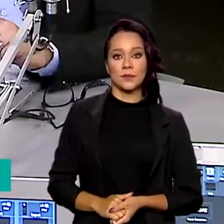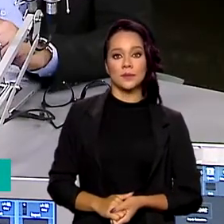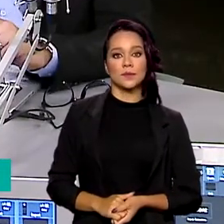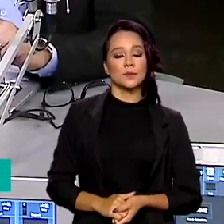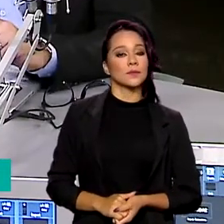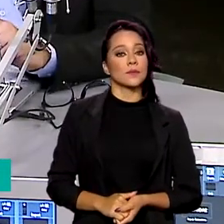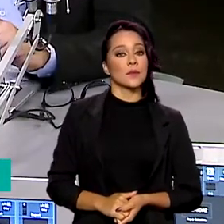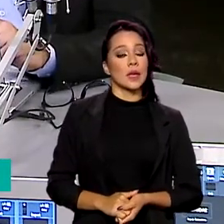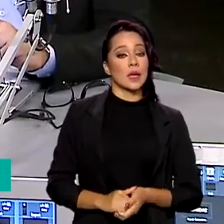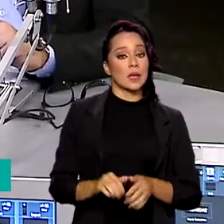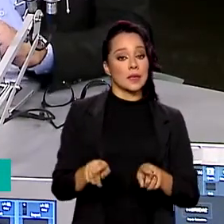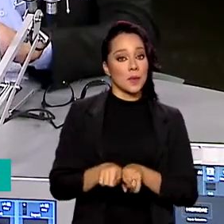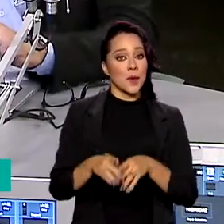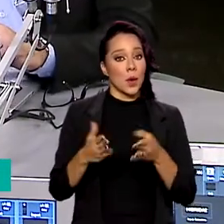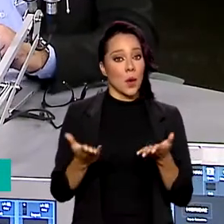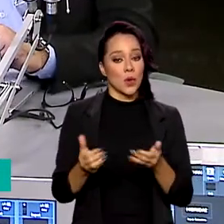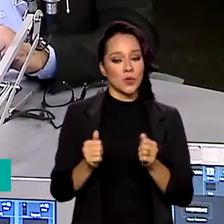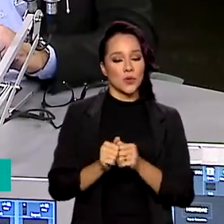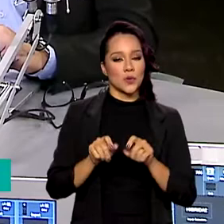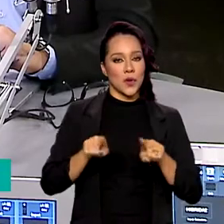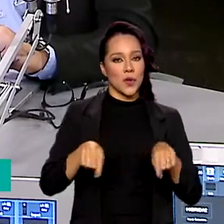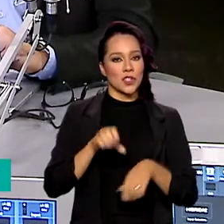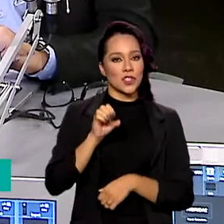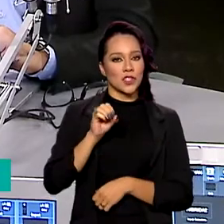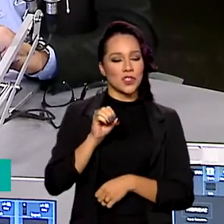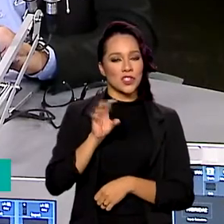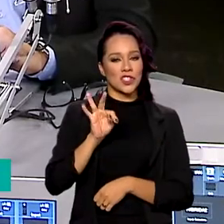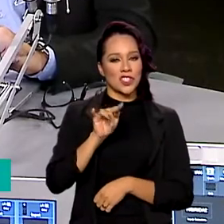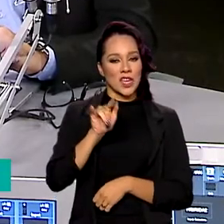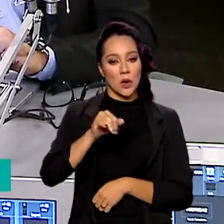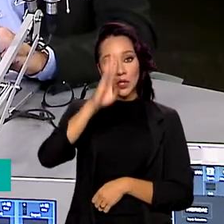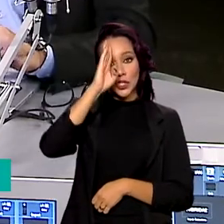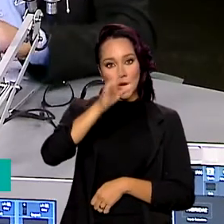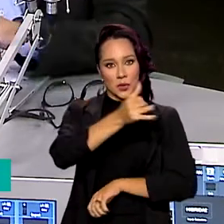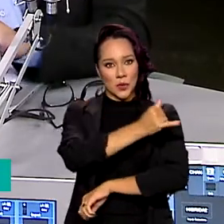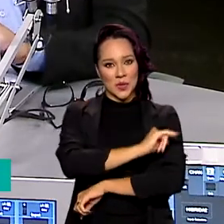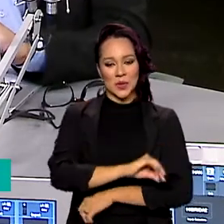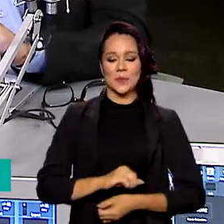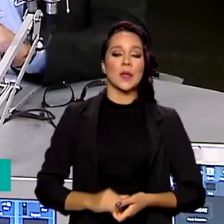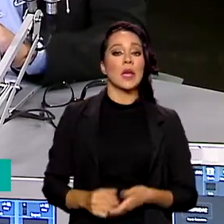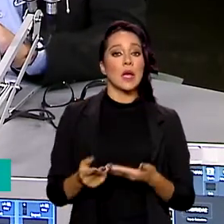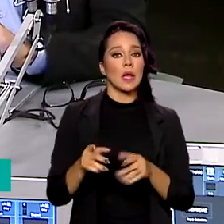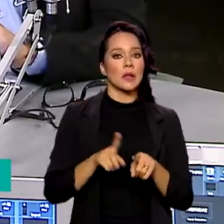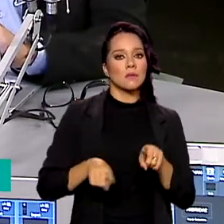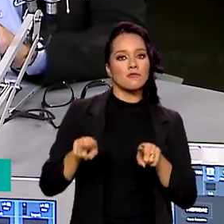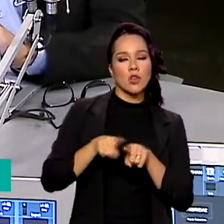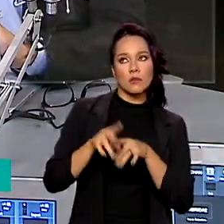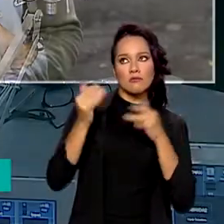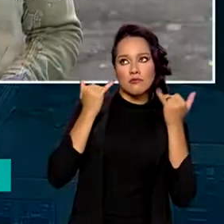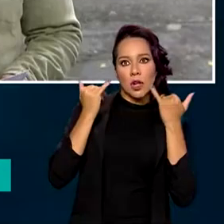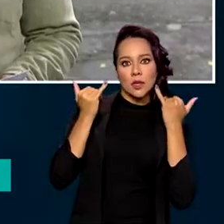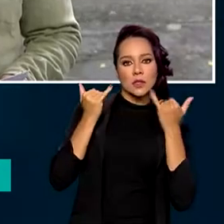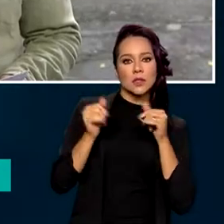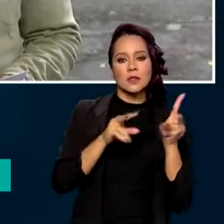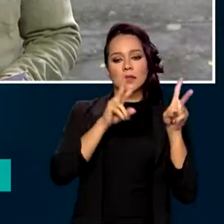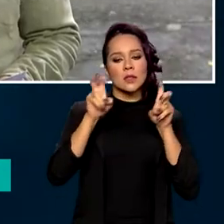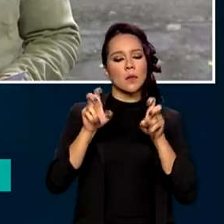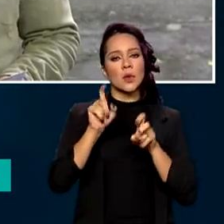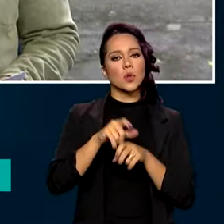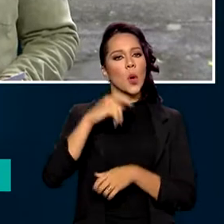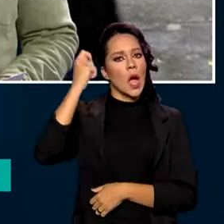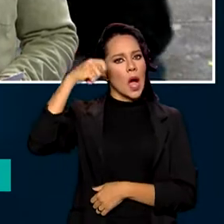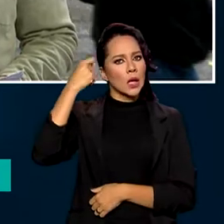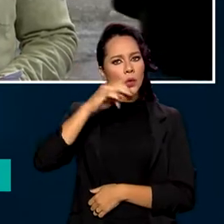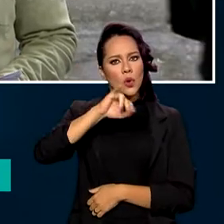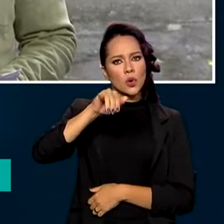e quem também está com a gente ao vivo é Thiago Pimenta direto do Rio de Janeiro ele que nos atualiza sobre o caso do